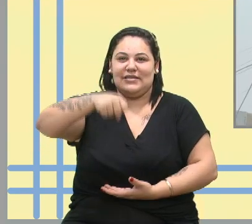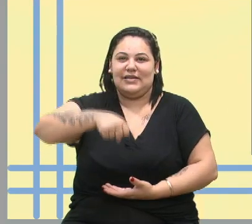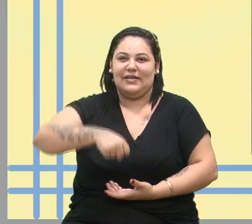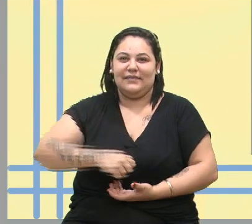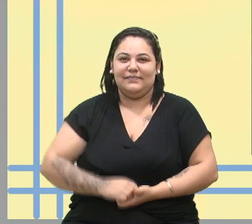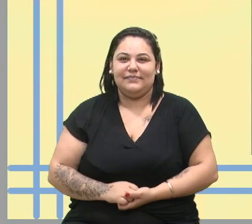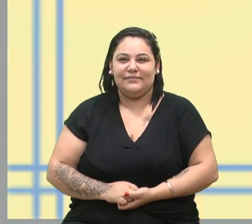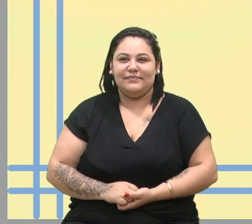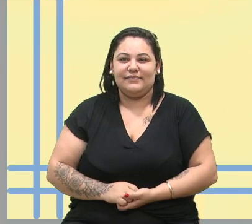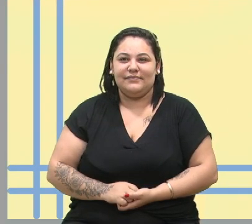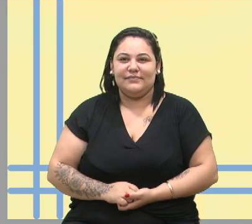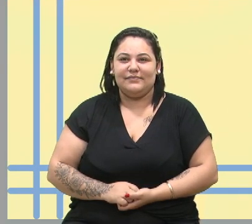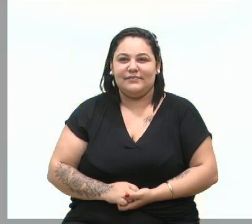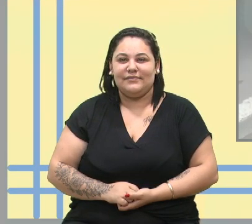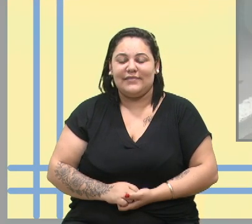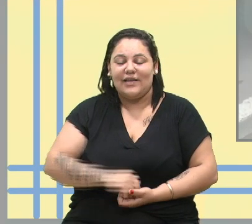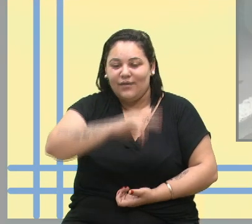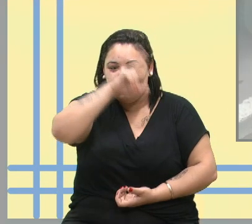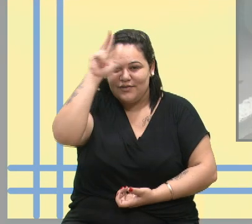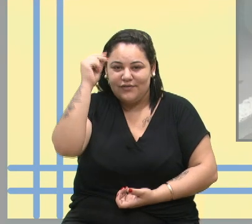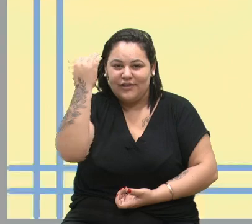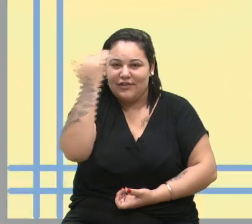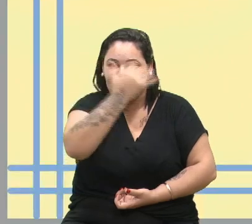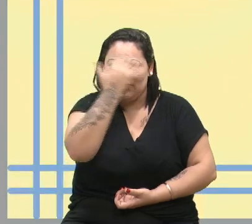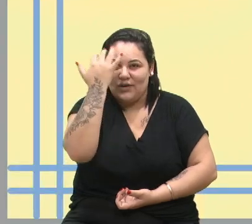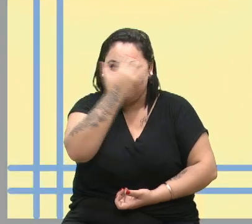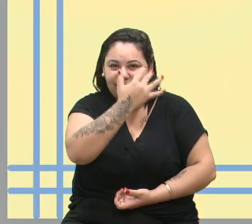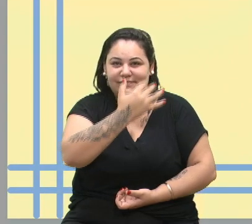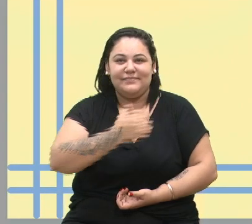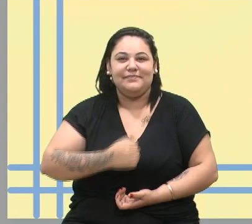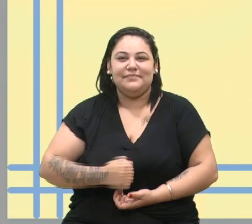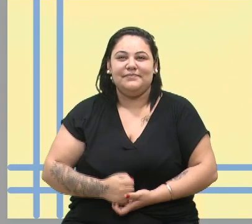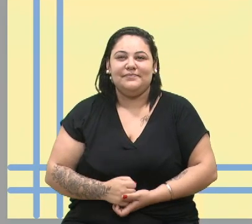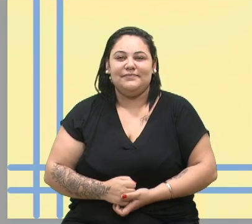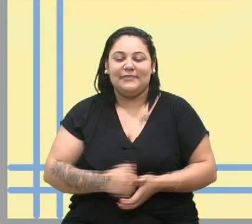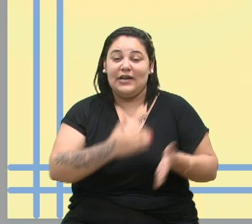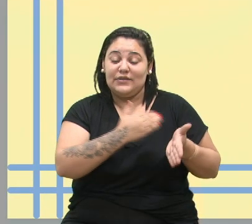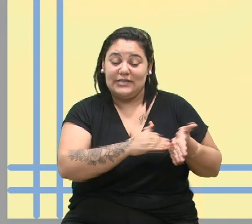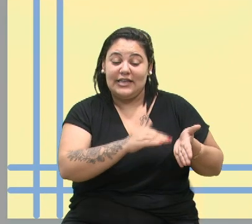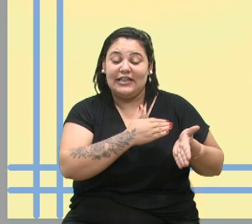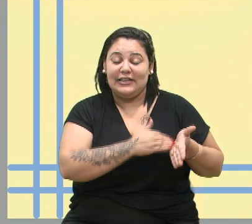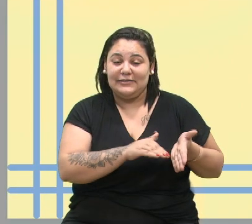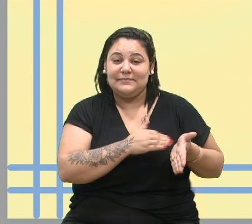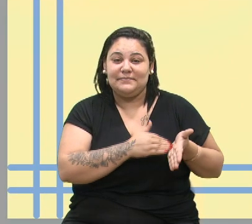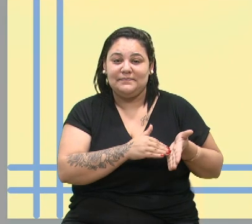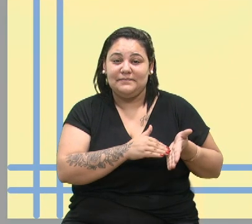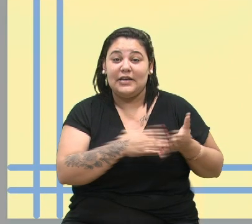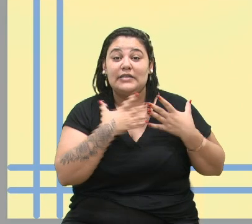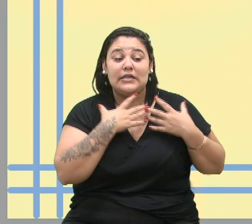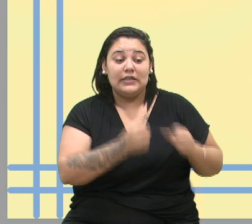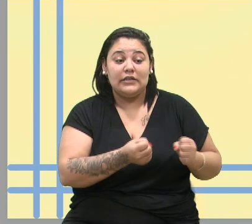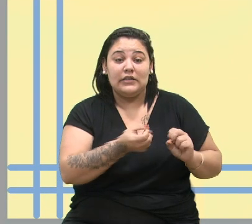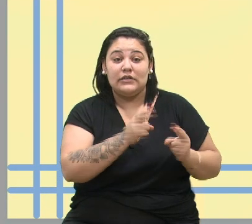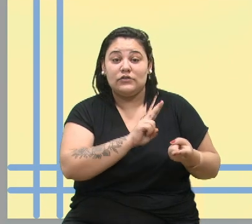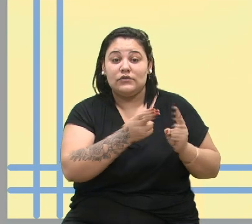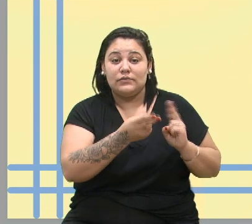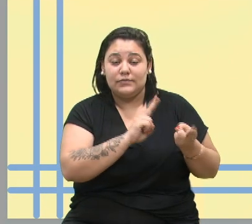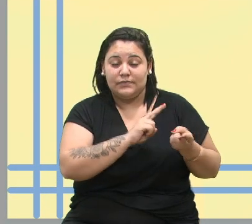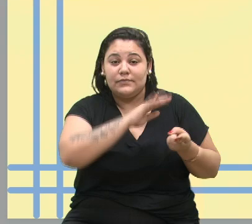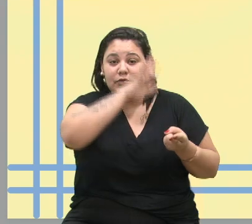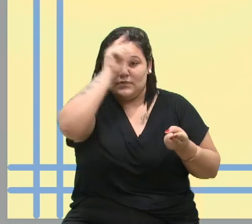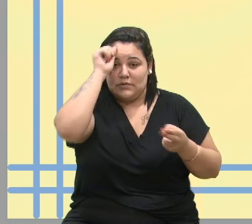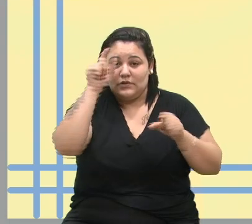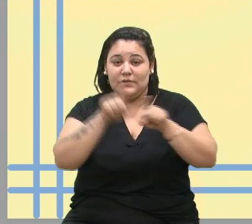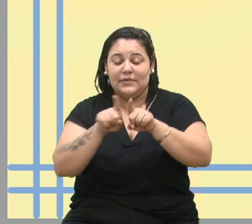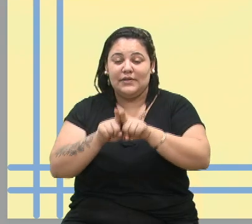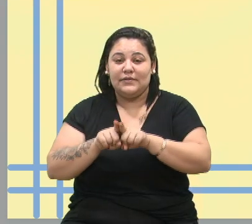ao prefeito municipal Ladilódio Domênico, ao secretário da Secretaria Municipal de Urbanismo S1000, senhor